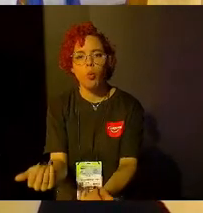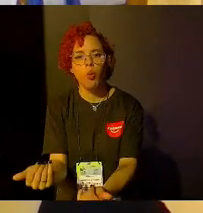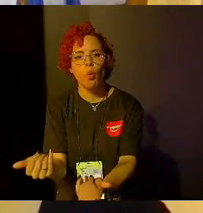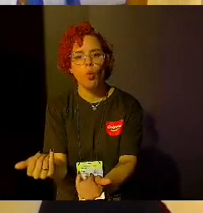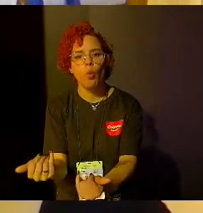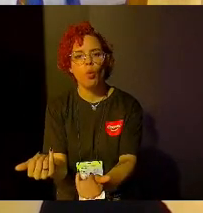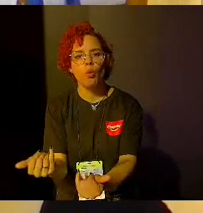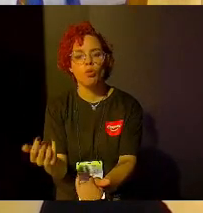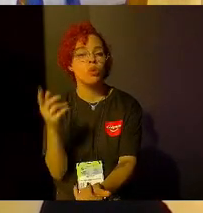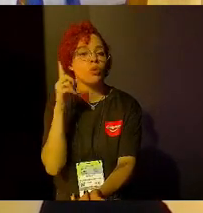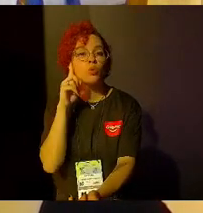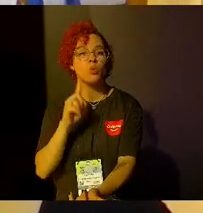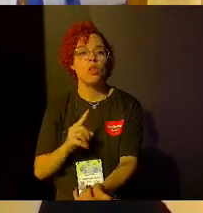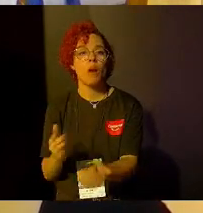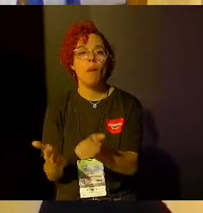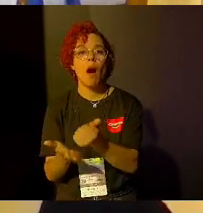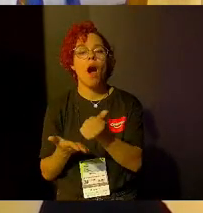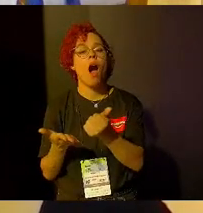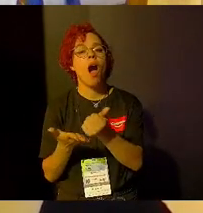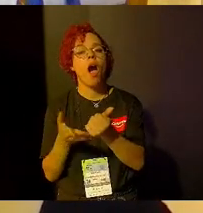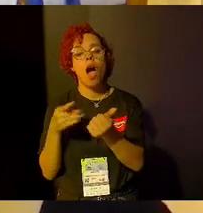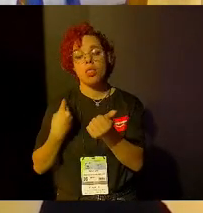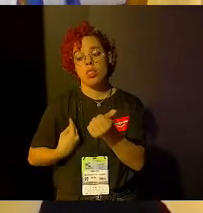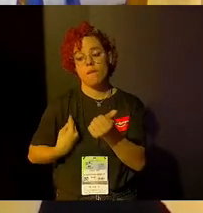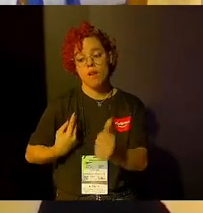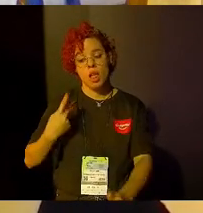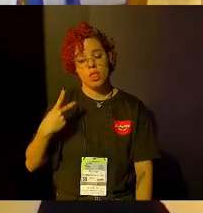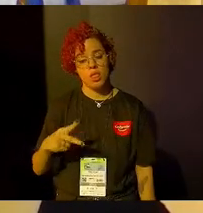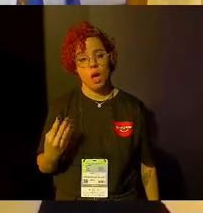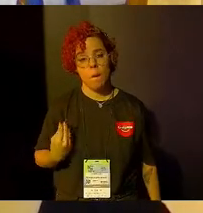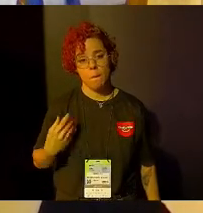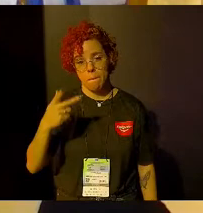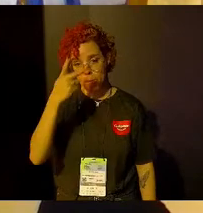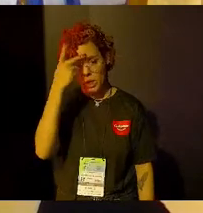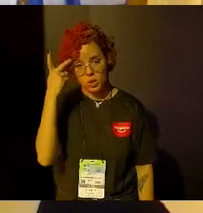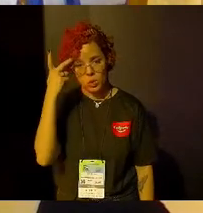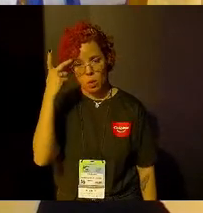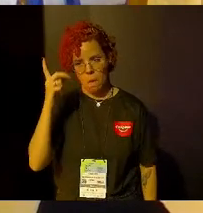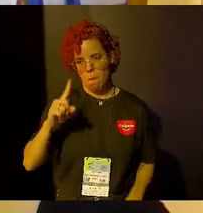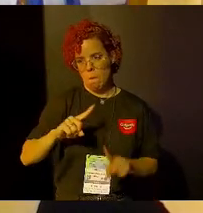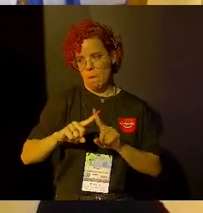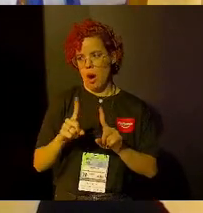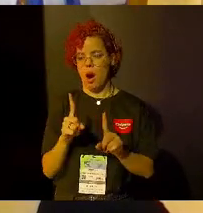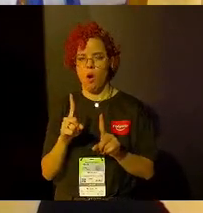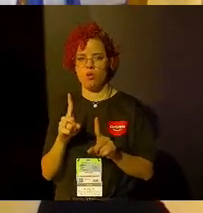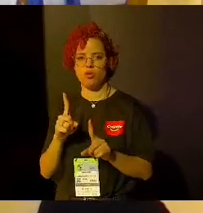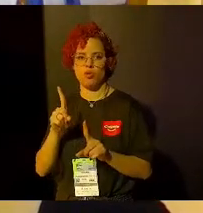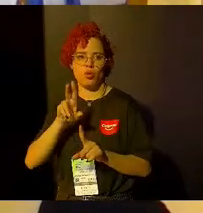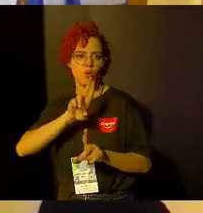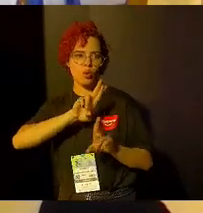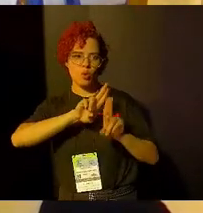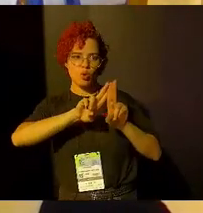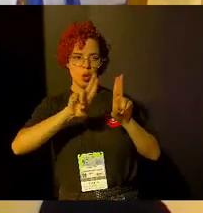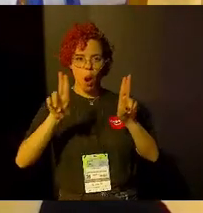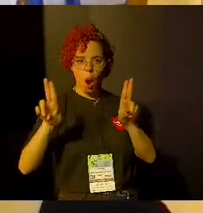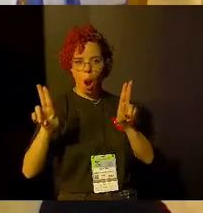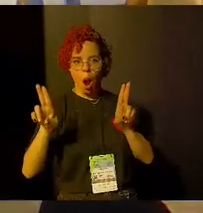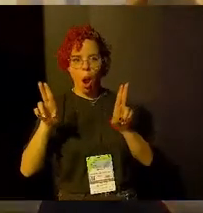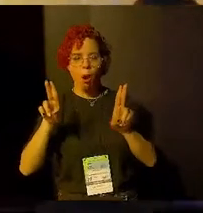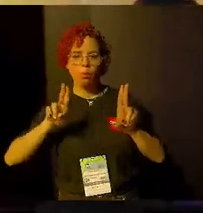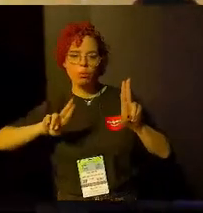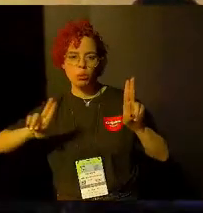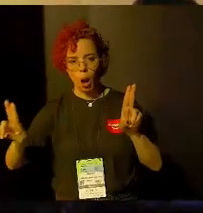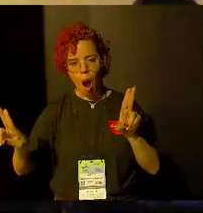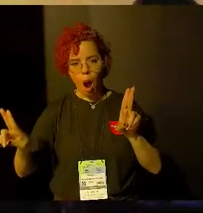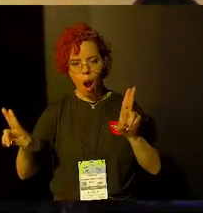raiz da vida dessa pessoa mas usar o Albuquerque de Oliveira Então aí é 500 anos e a gente